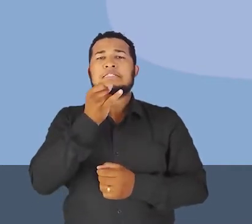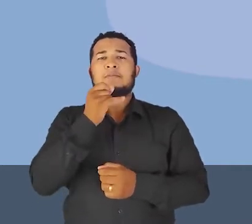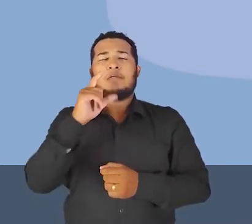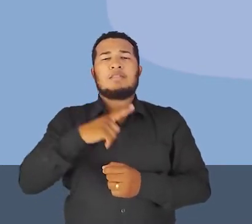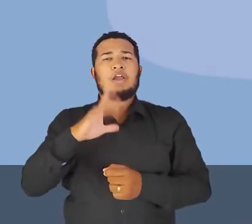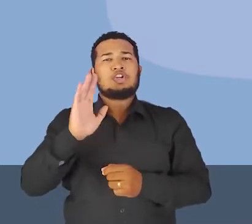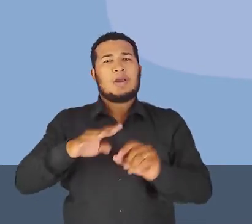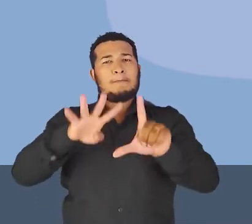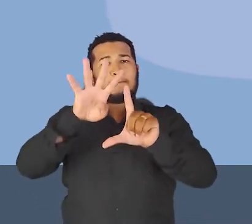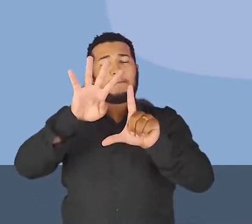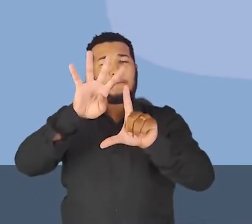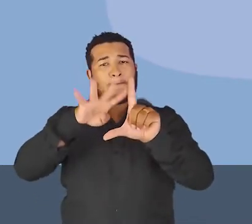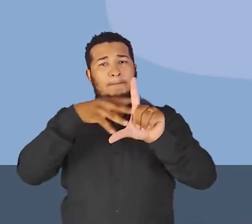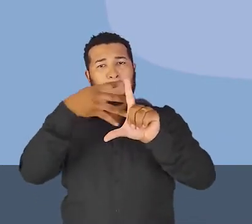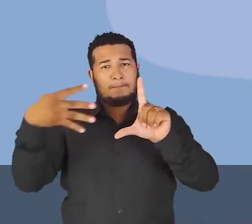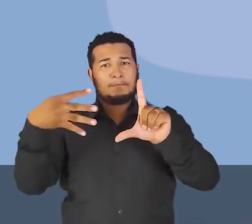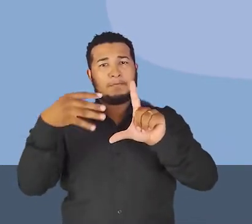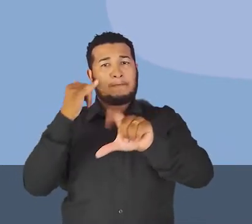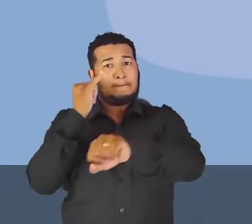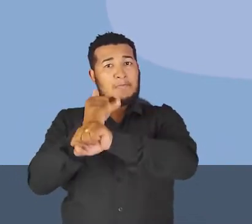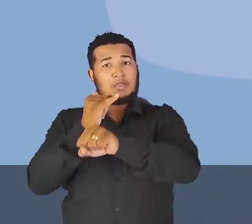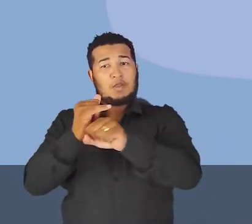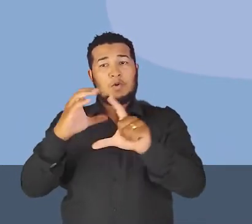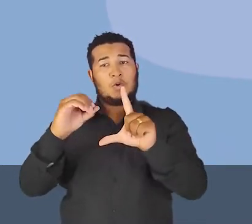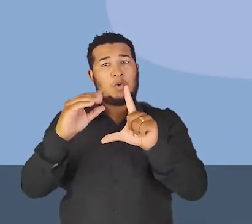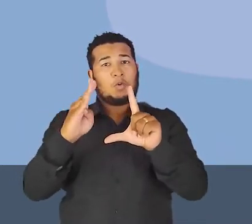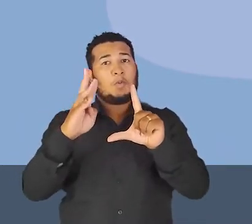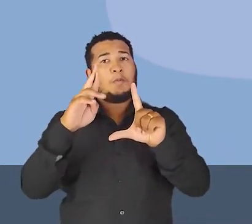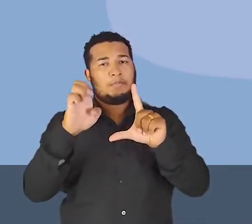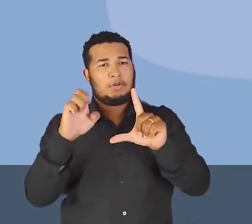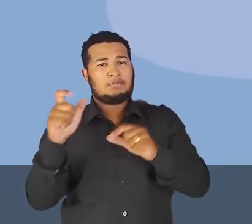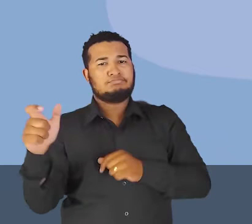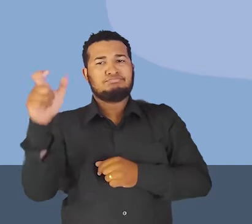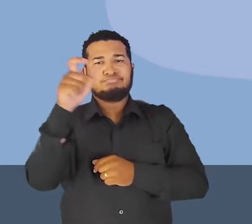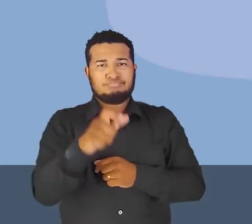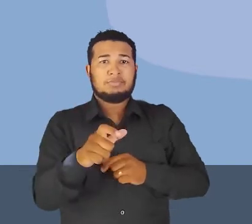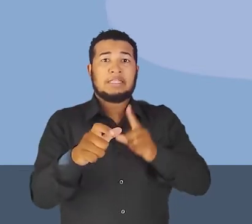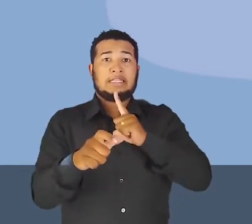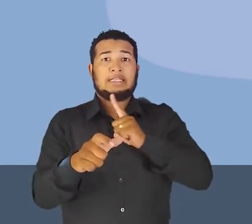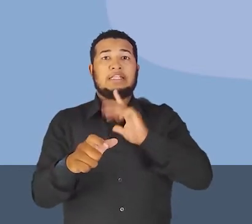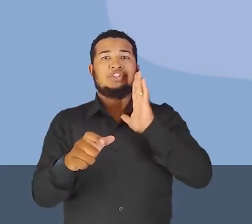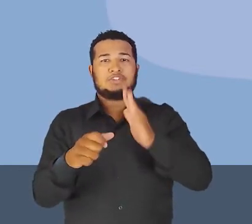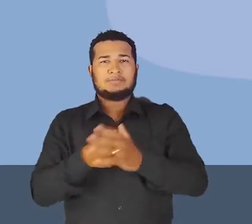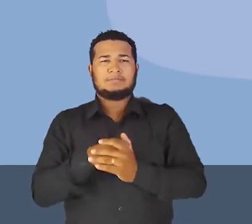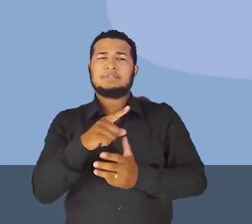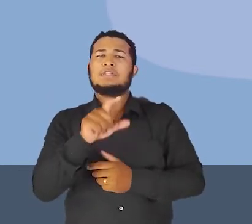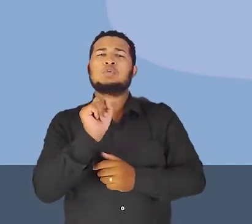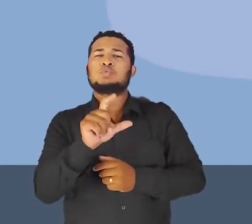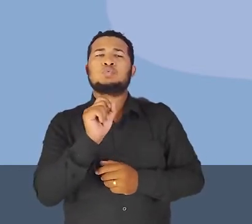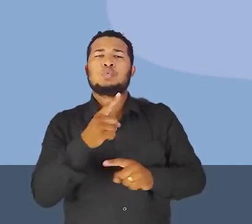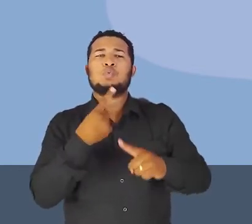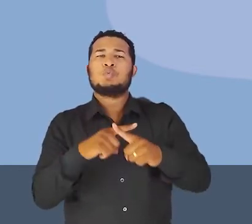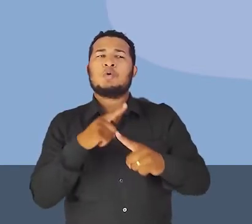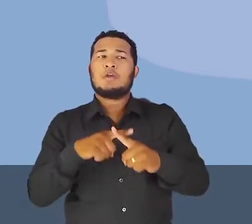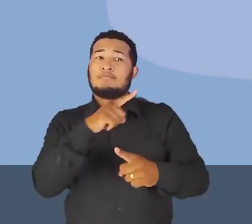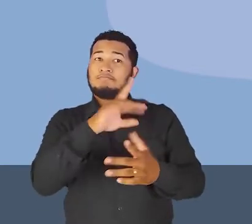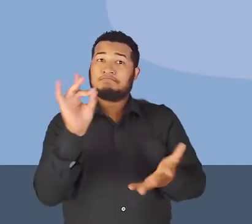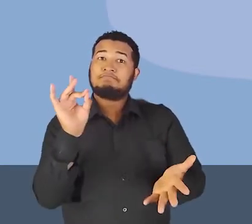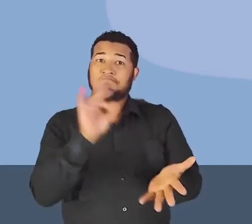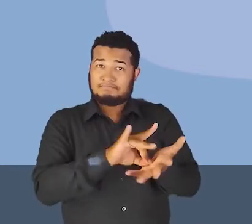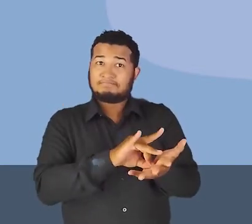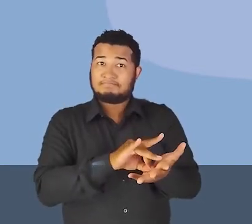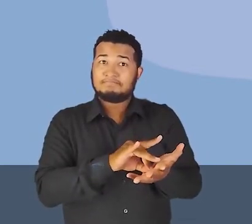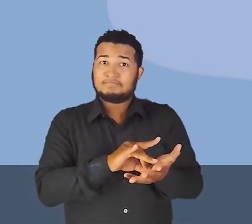cobre, colocou dentro de uma solução de íons cobre. Aí está representado em azul, porque na vida real,